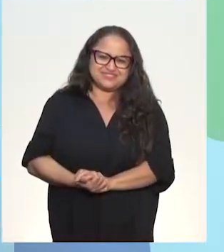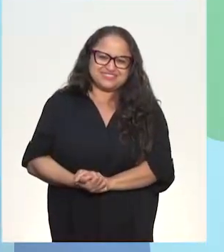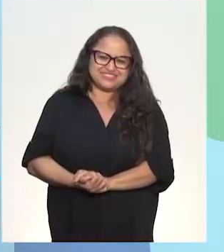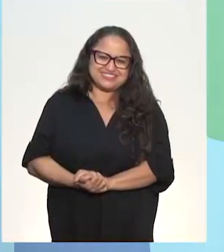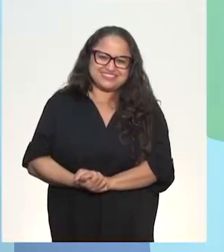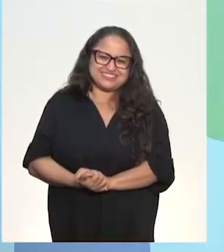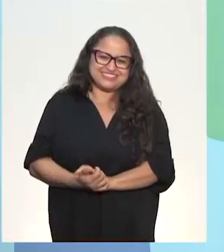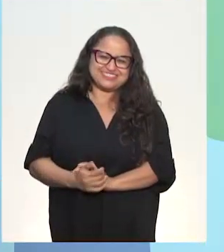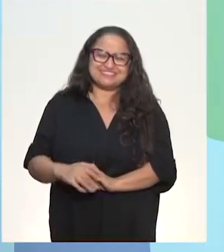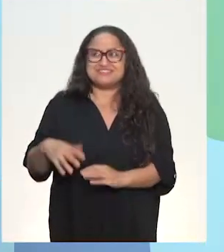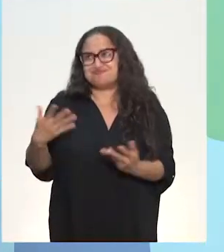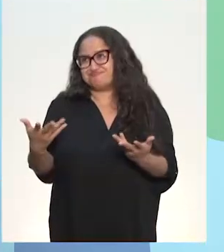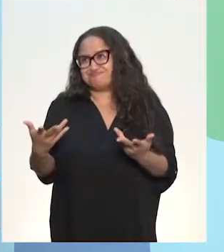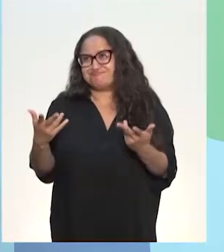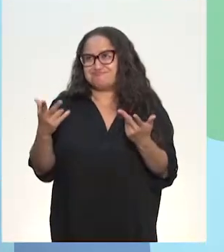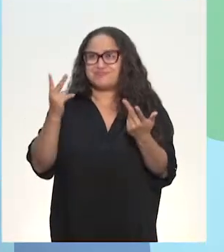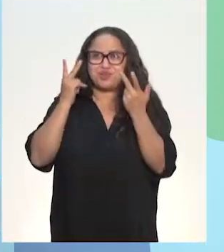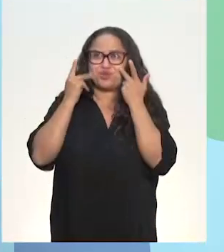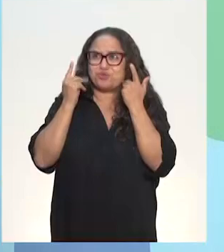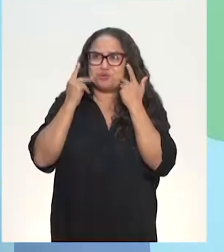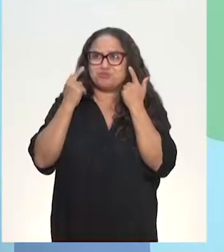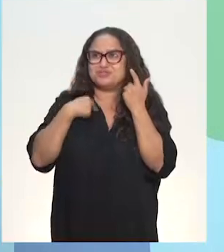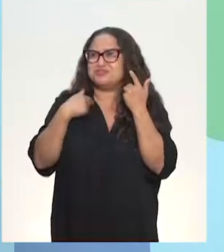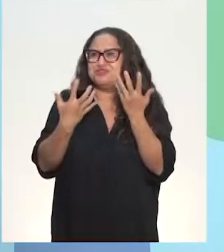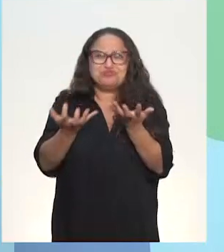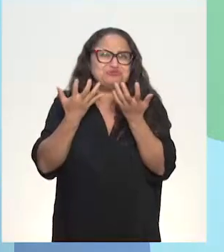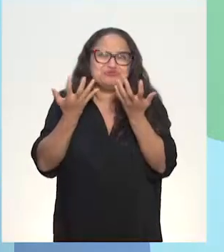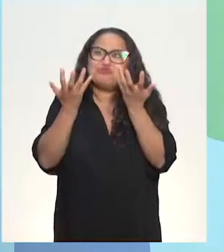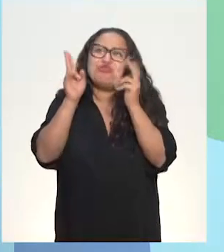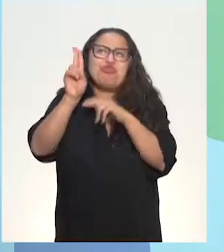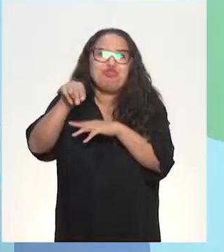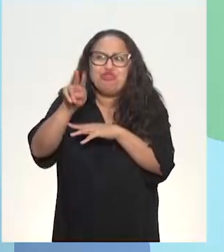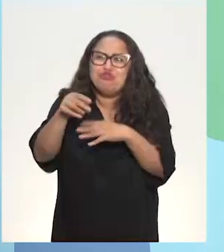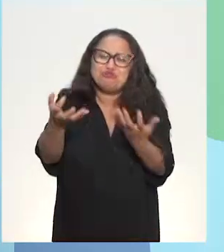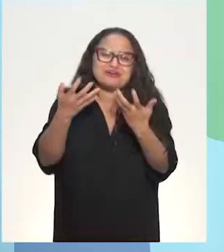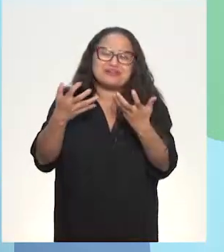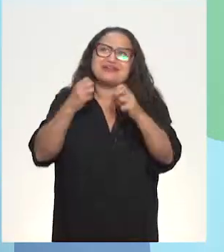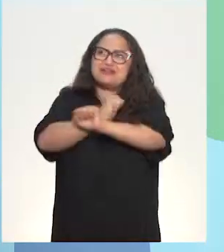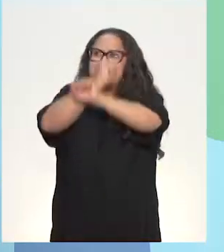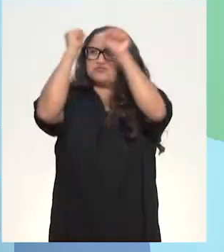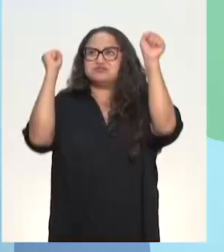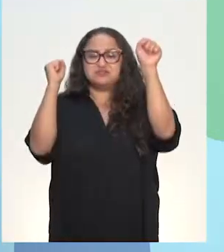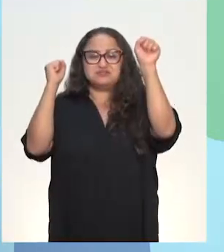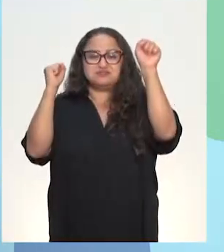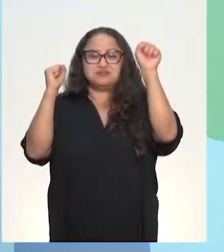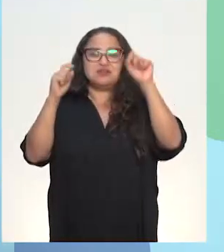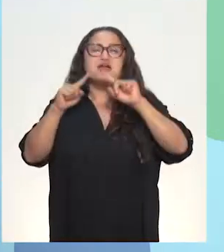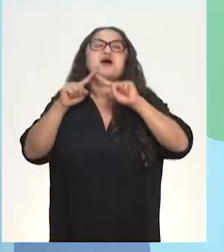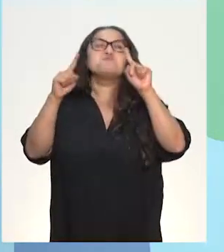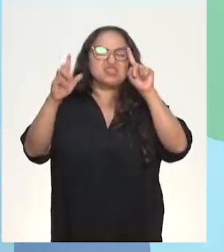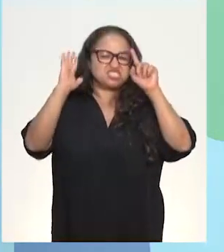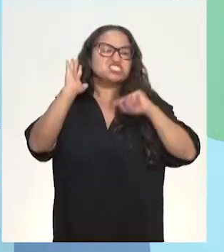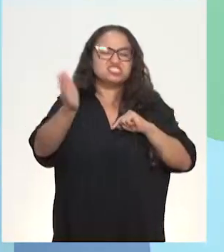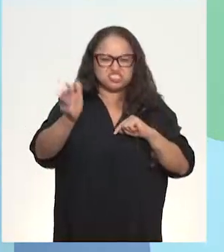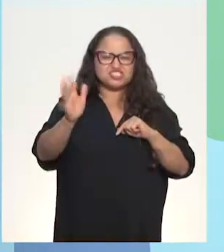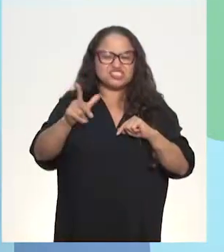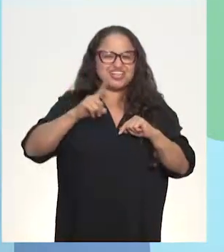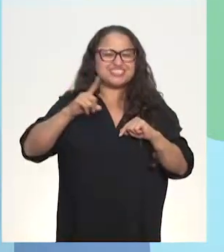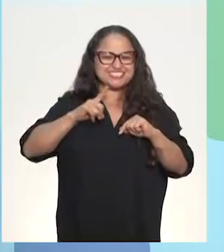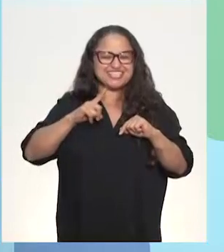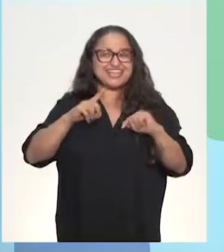Eu normalmente acordo não querendo acordar. Eu não sou a pessoa de bom humor matinal, mas já acordei